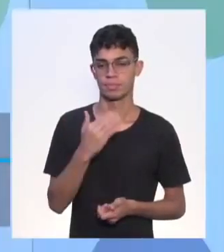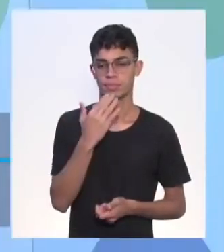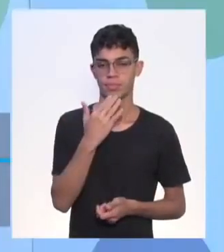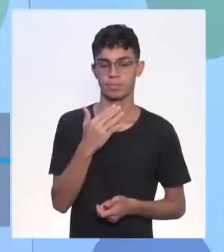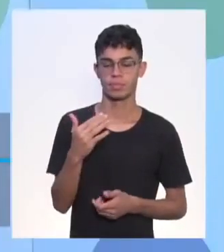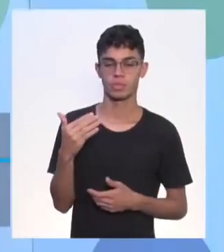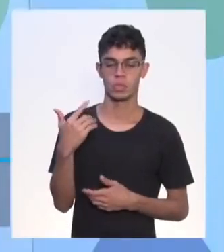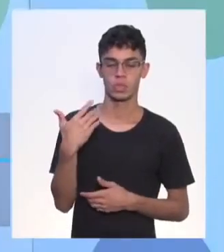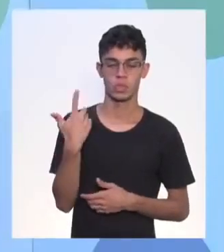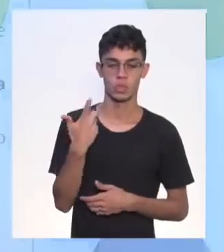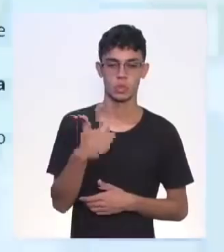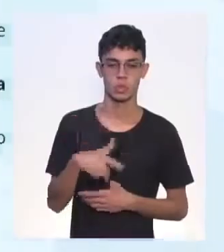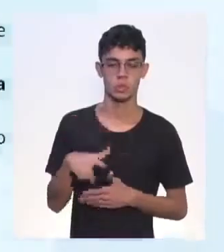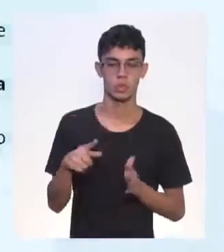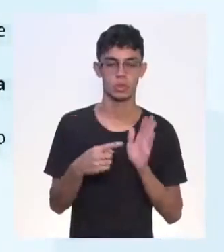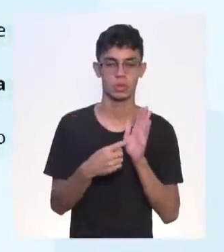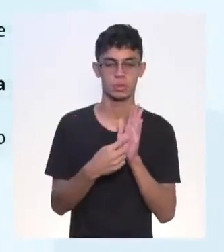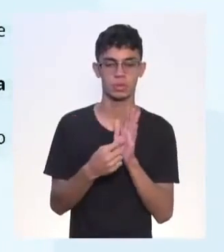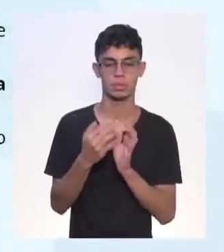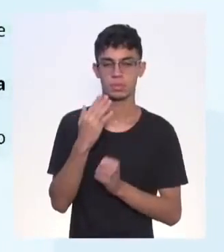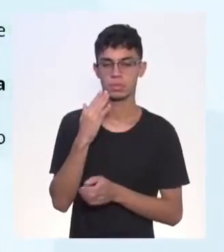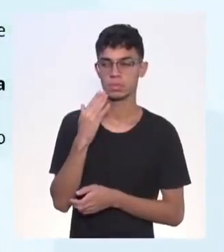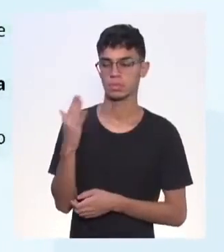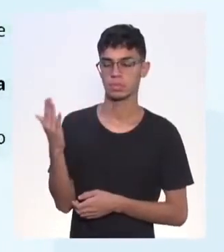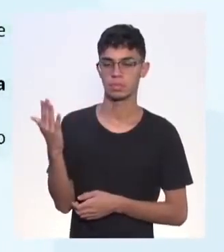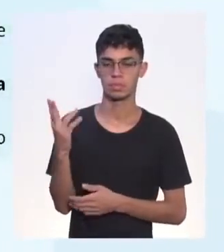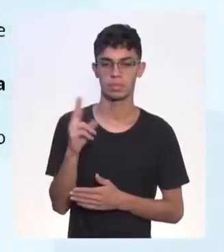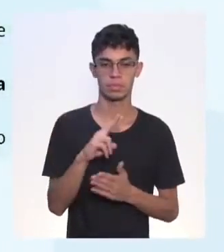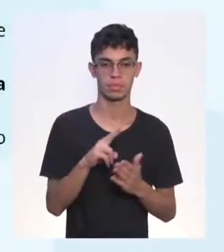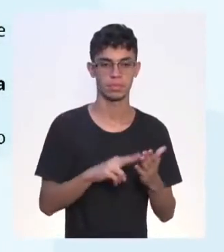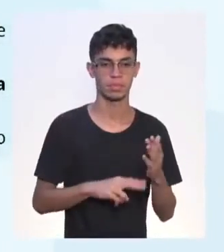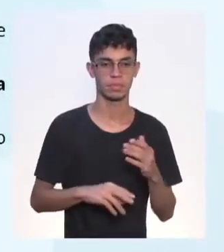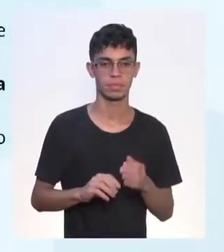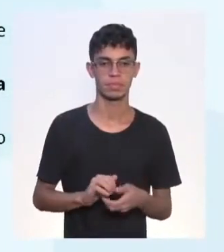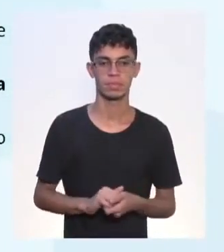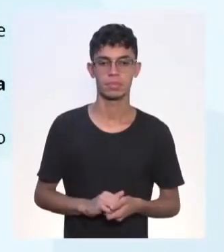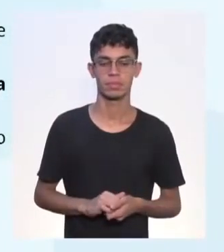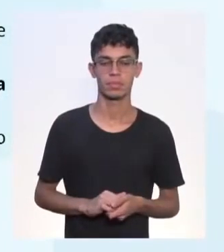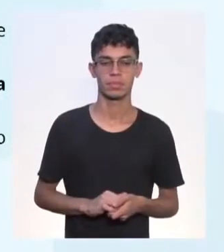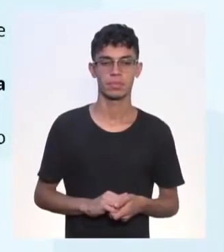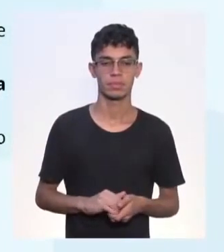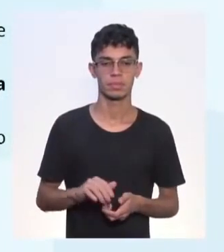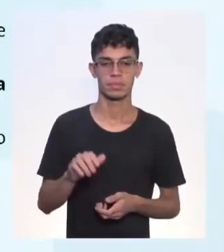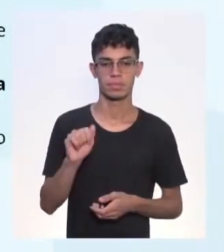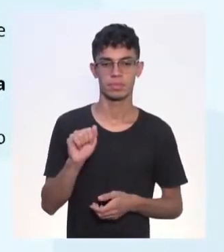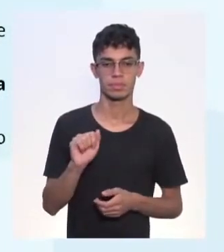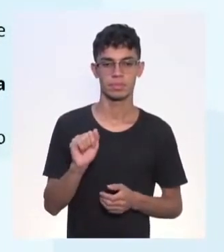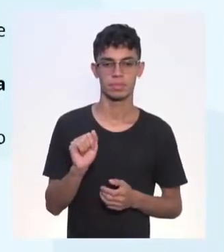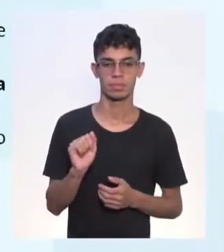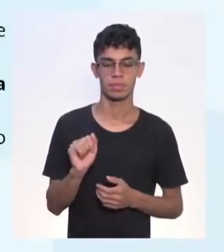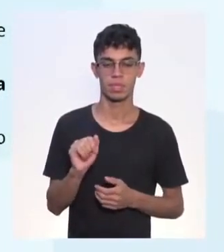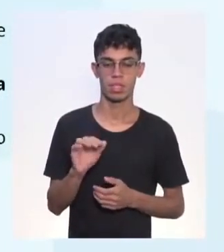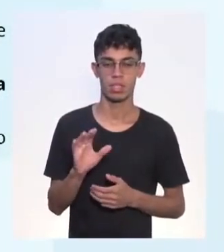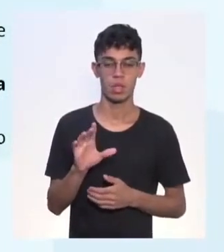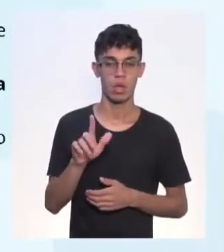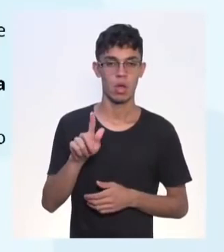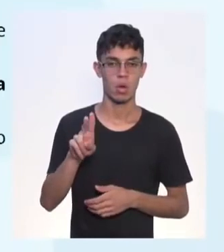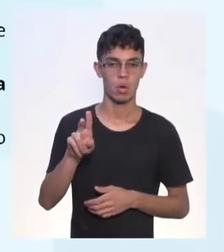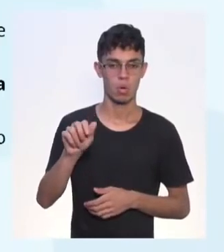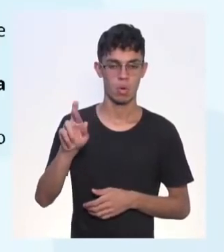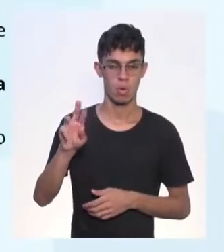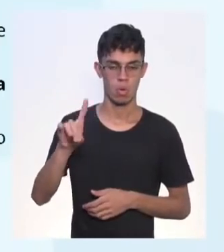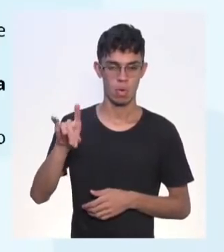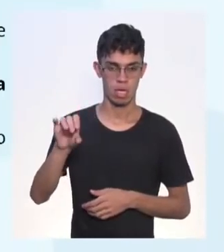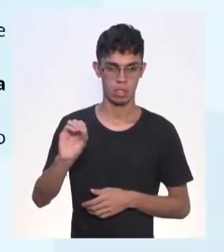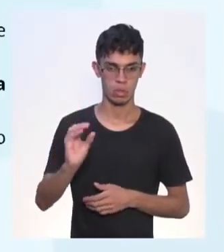tela então de novo, só para a gente poder já lendo e já avaliando, tá? Olha só. A, guardo, é o verbo, né? Então aí